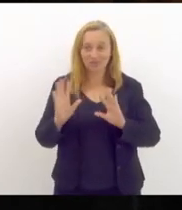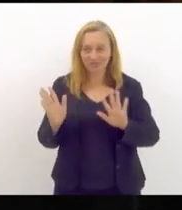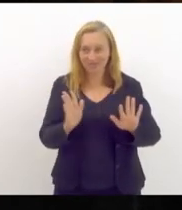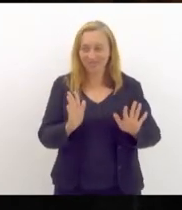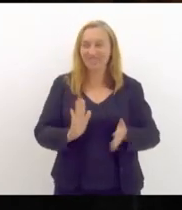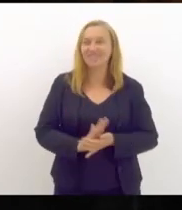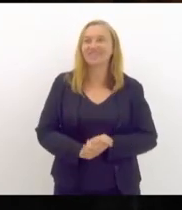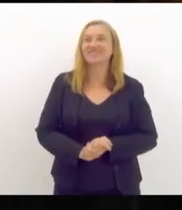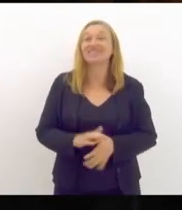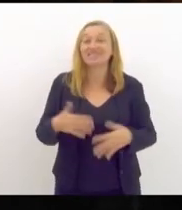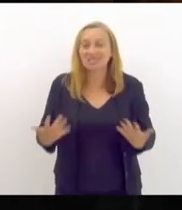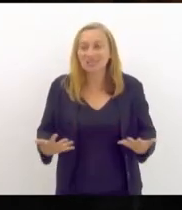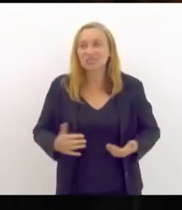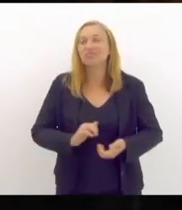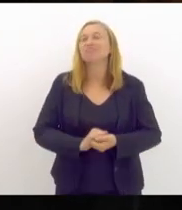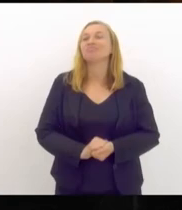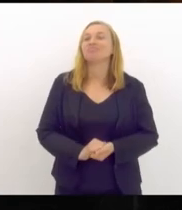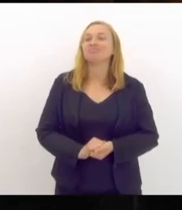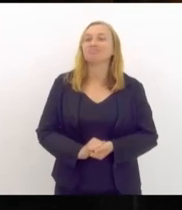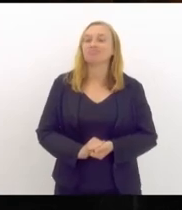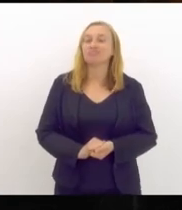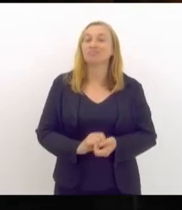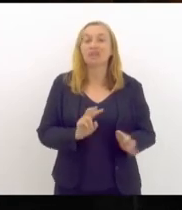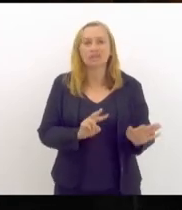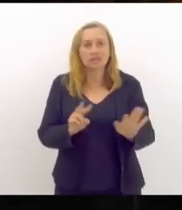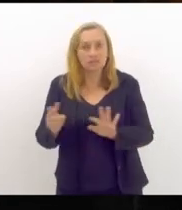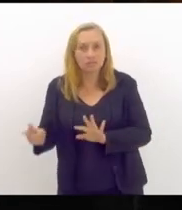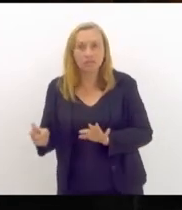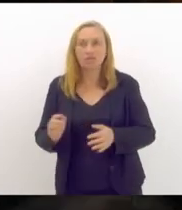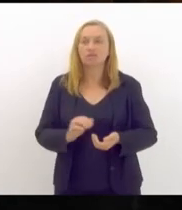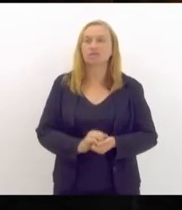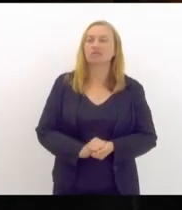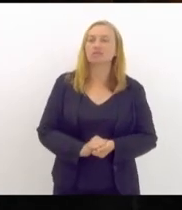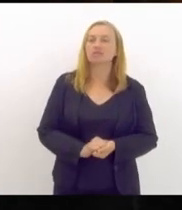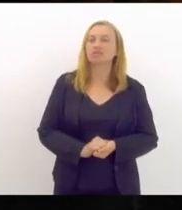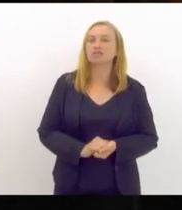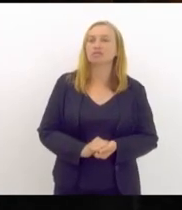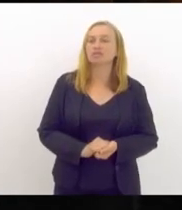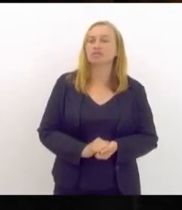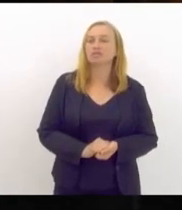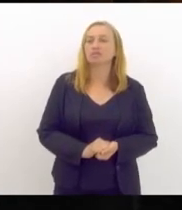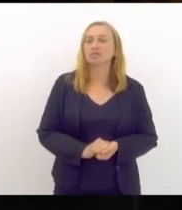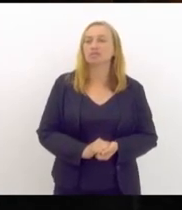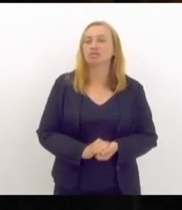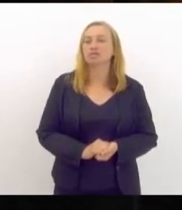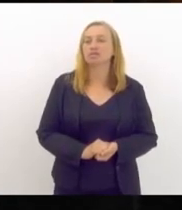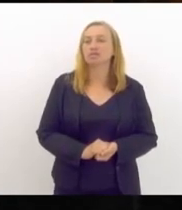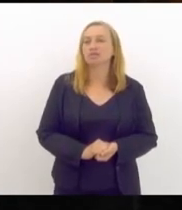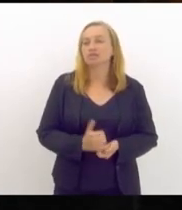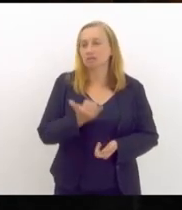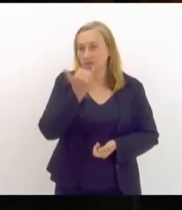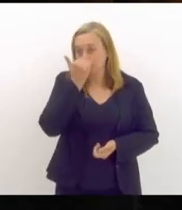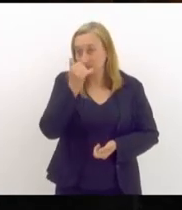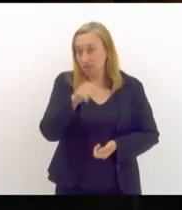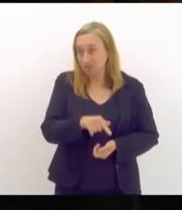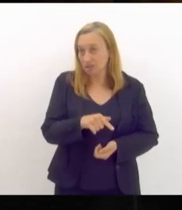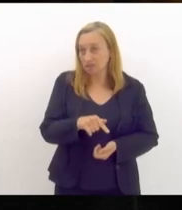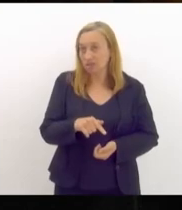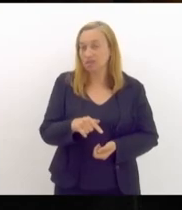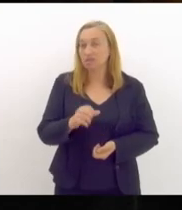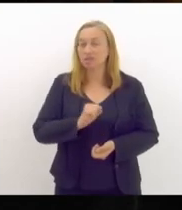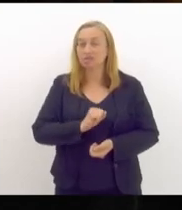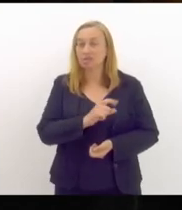Então essa semana teve as tragédias aí né uma tragédia em São Gonçalo